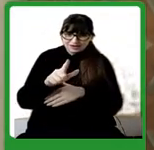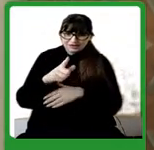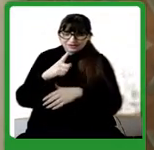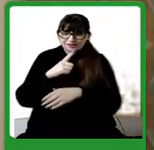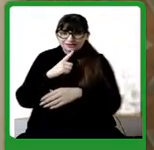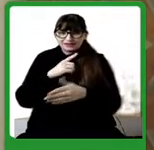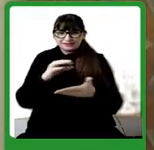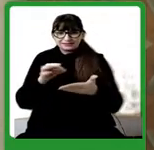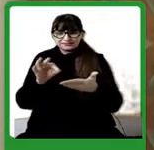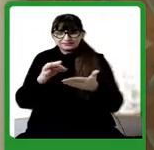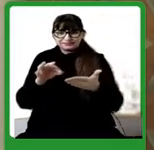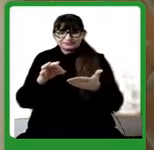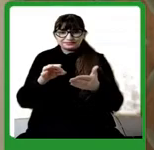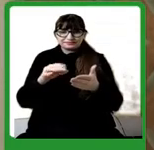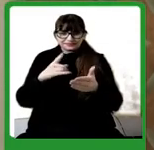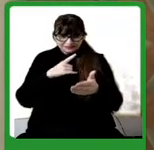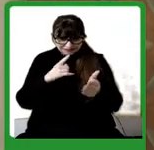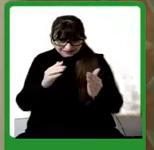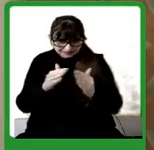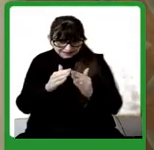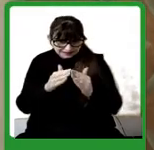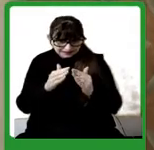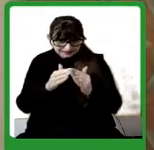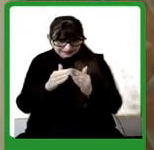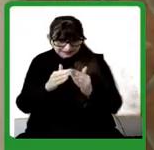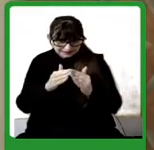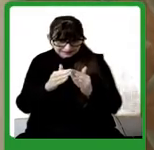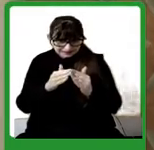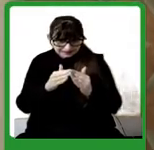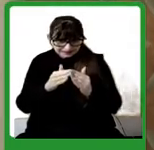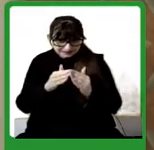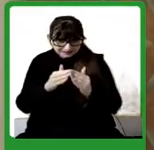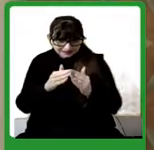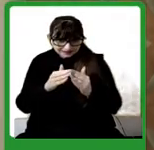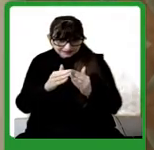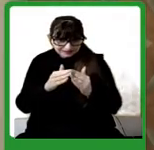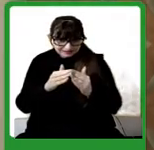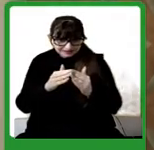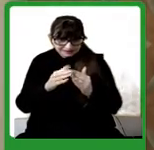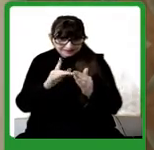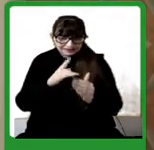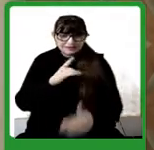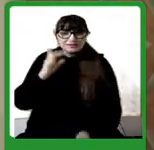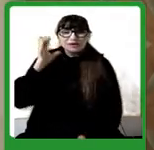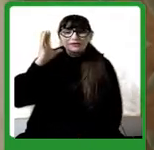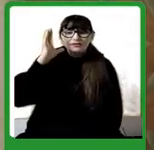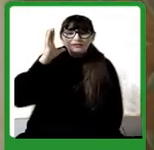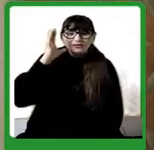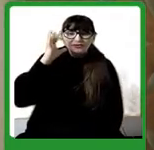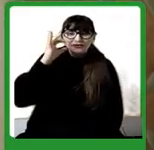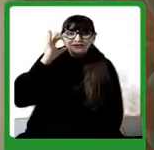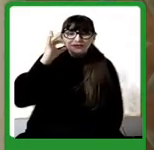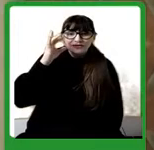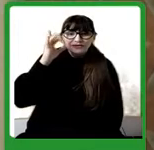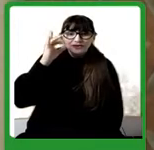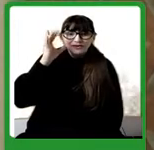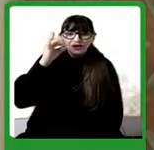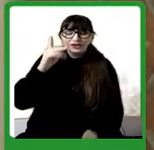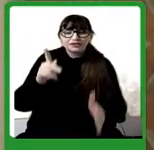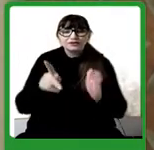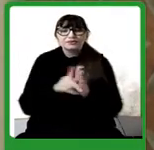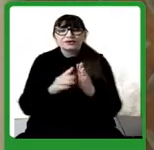com o ramal. Tem na tua casa? Tem? O que mais? Uma foto da propriedade. Essa aqui, ó. Nossa Senhora.